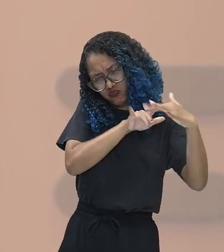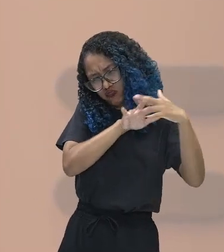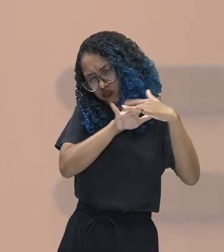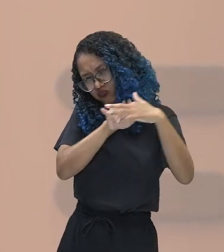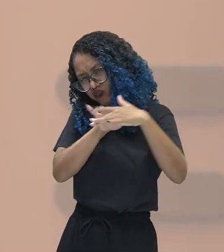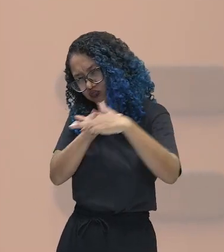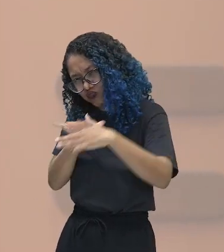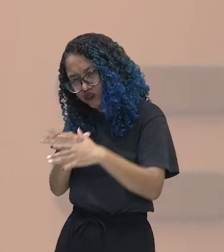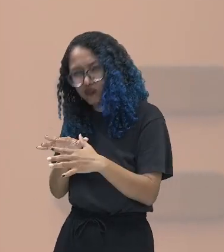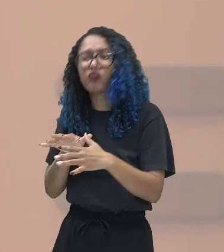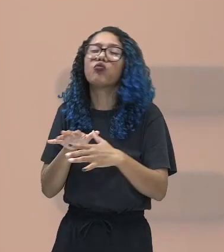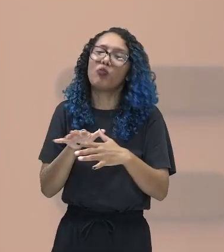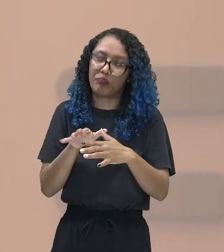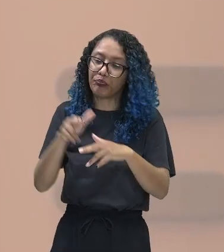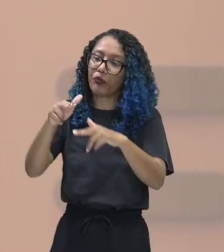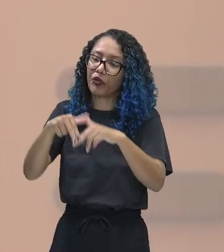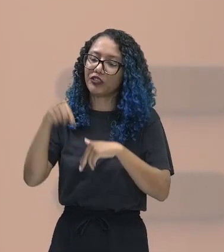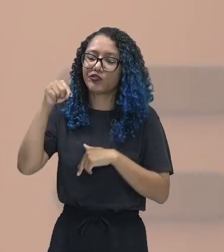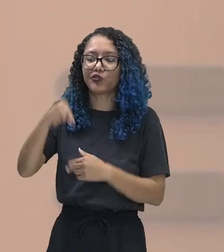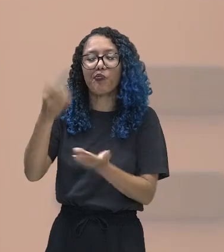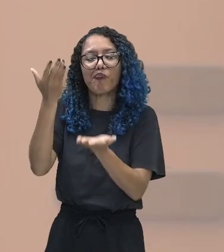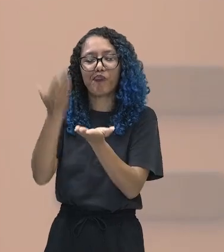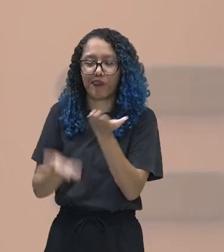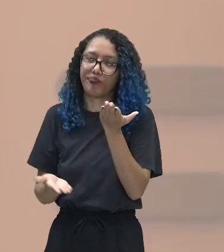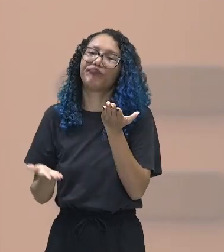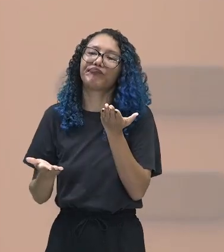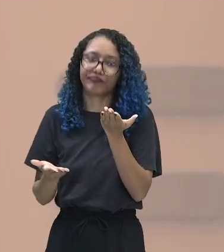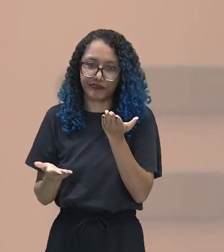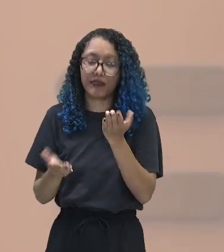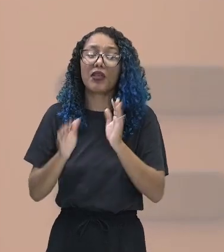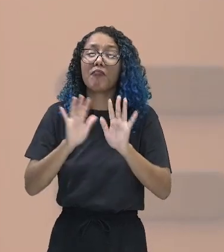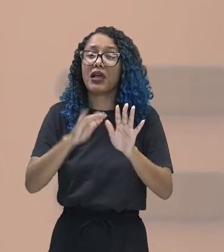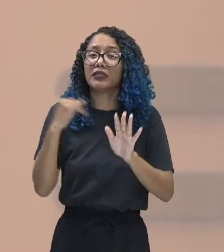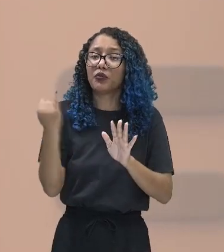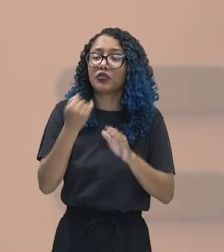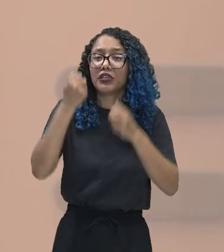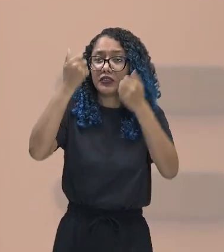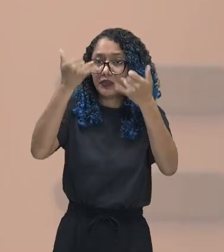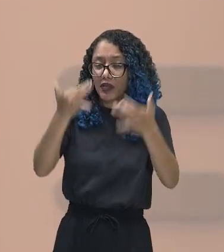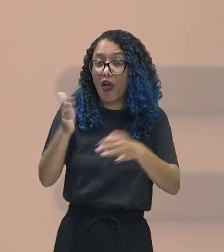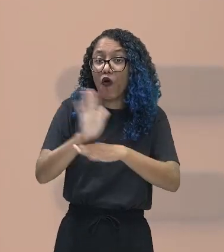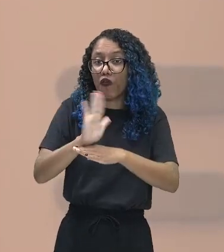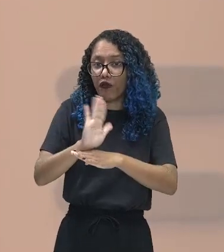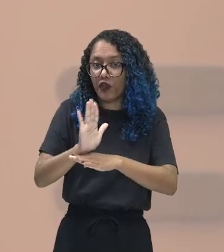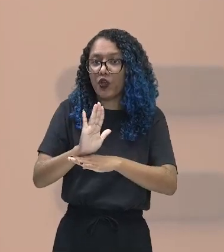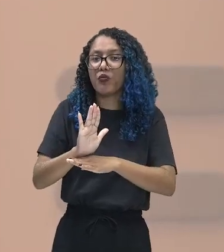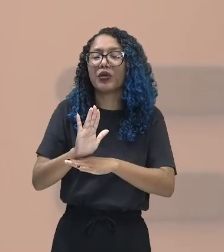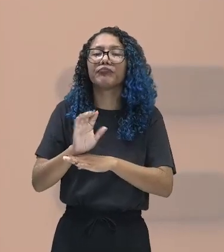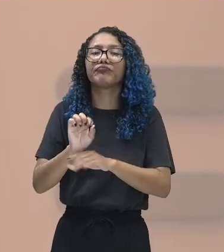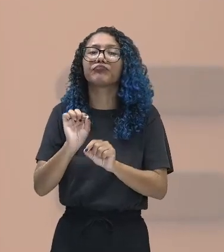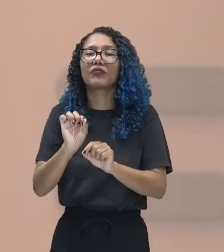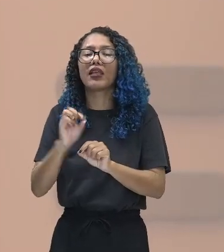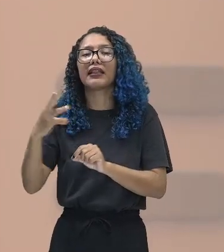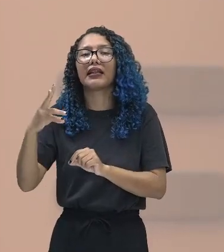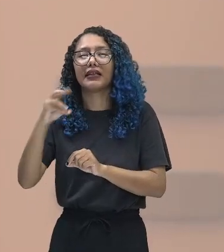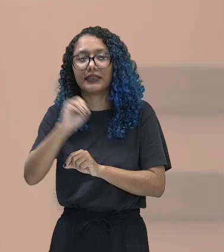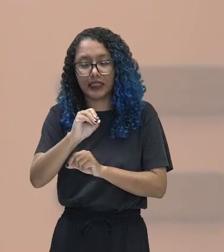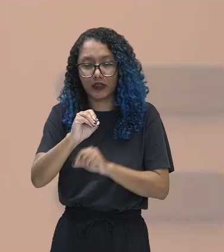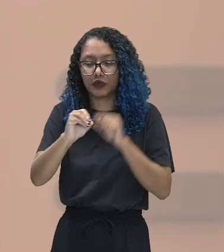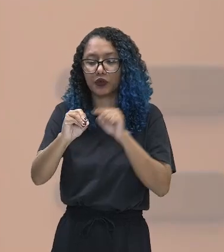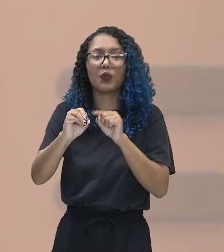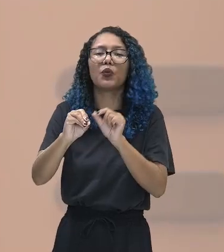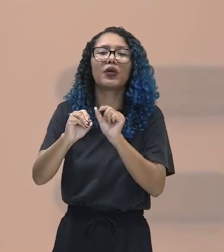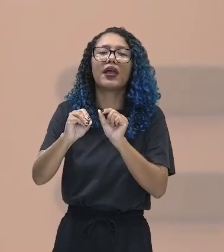que eles perdem essa batalha. Mas é importante falar, então, que 300 era exatamente o quê? O número